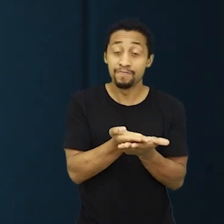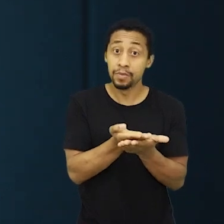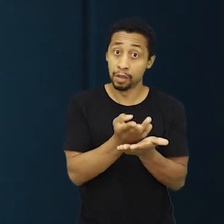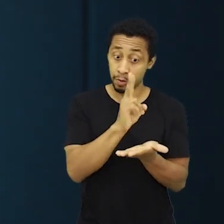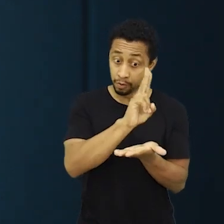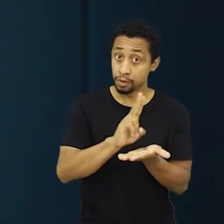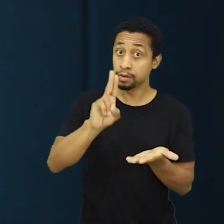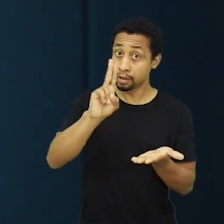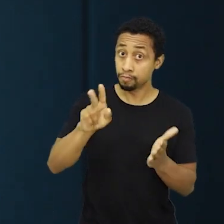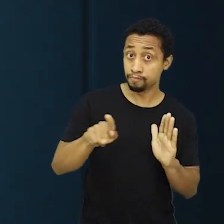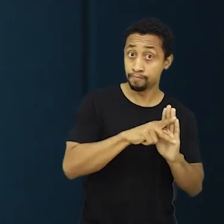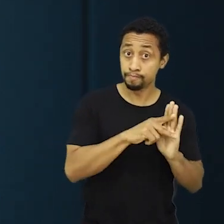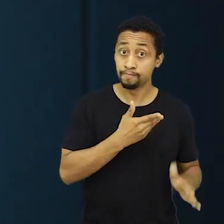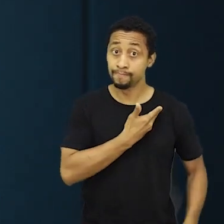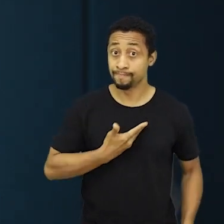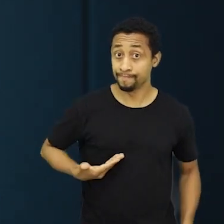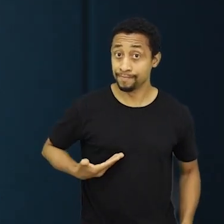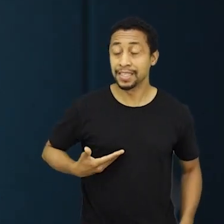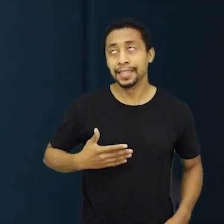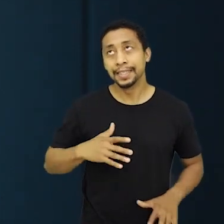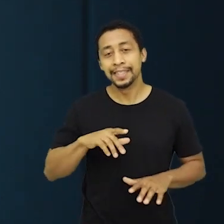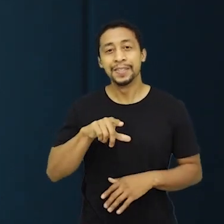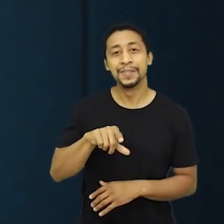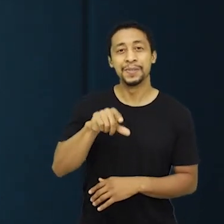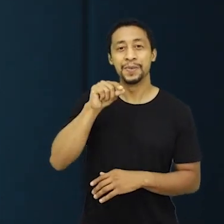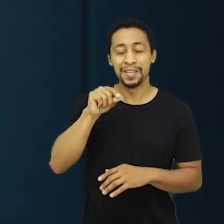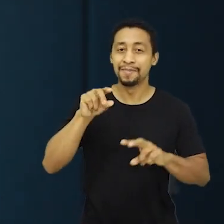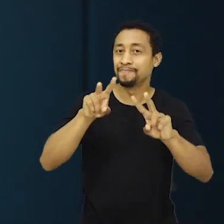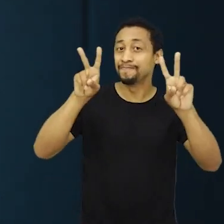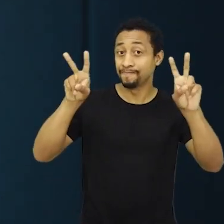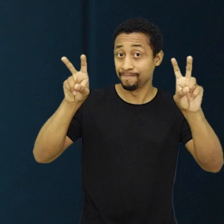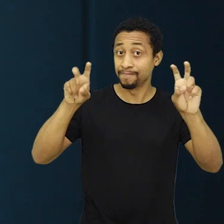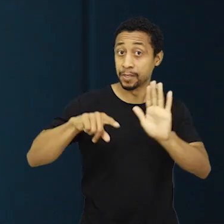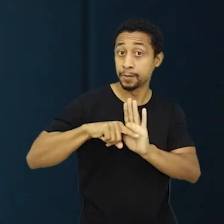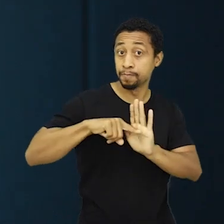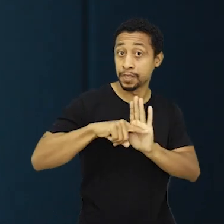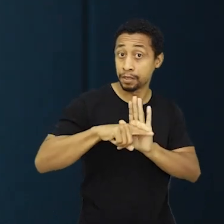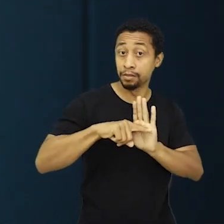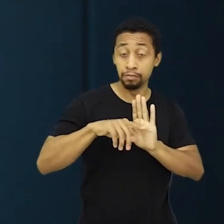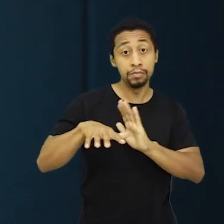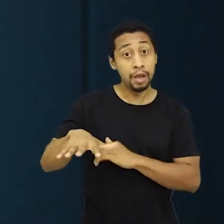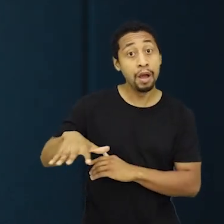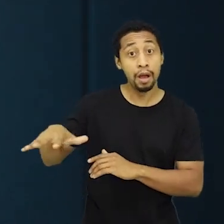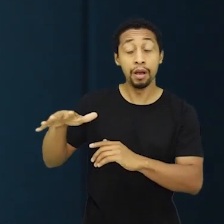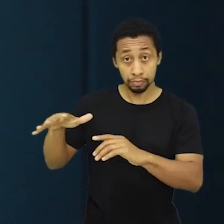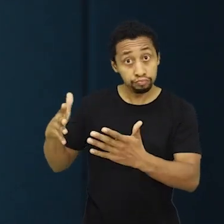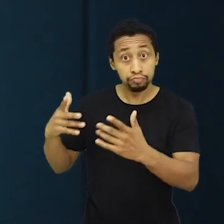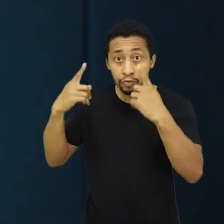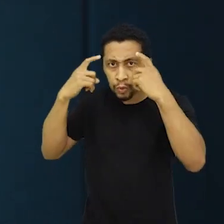pública, que fez com que eu escolhesse como tema de pesquisa, fundamentalmente, os temas que envolviam a questão da violência,